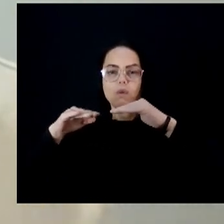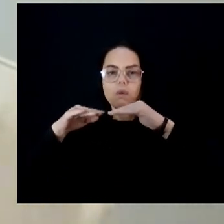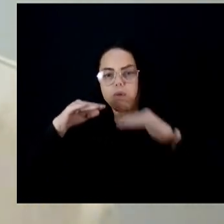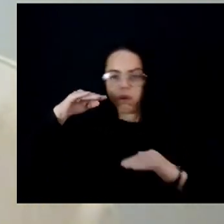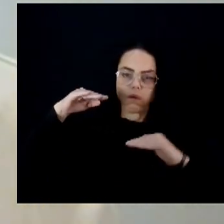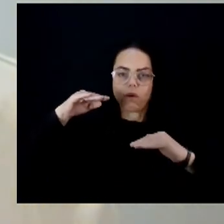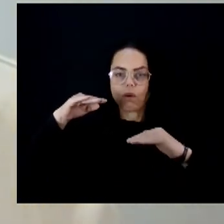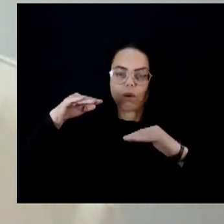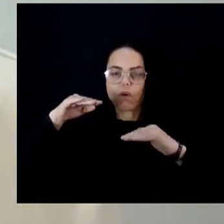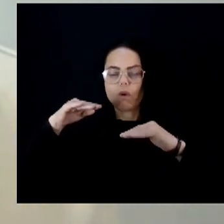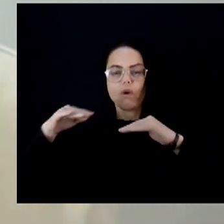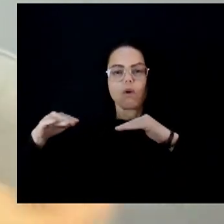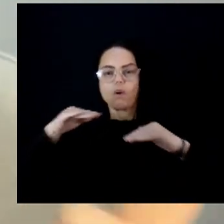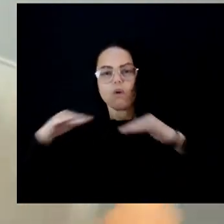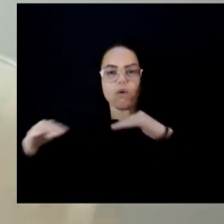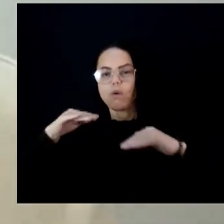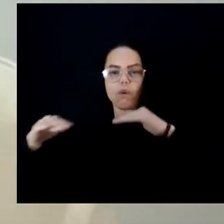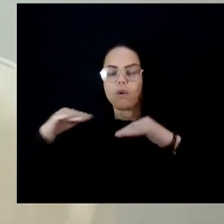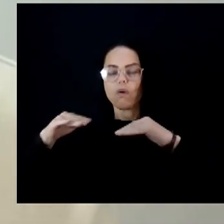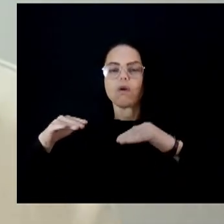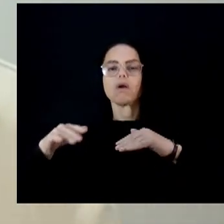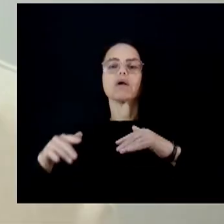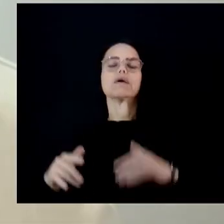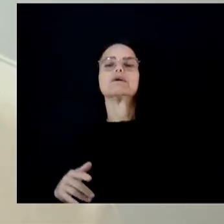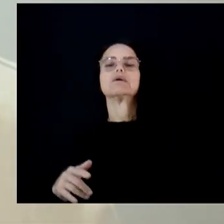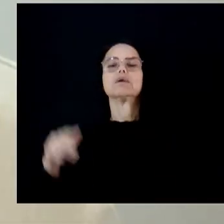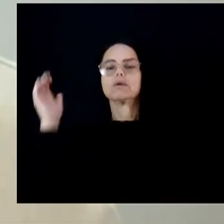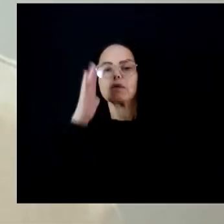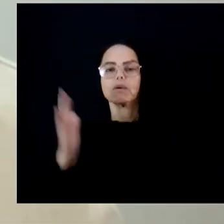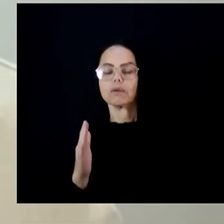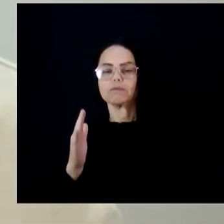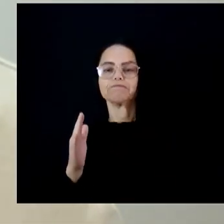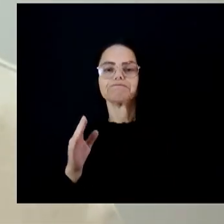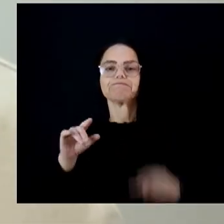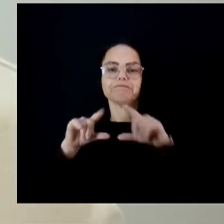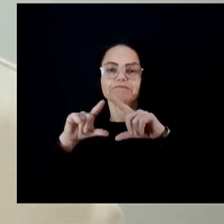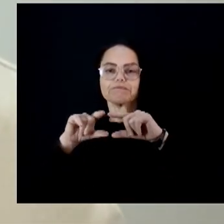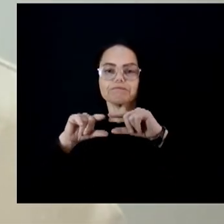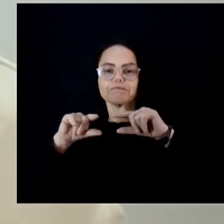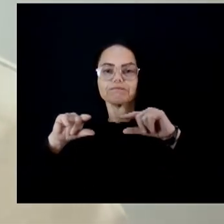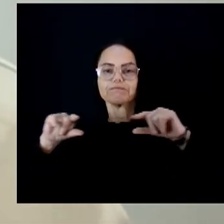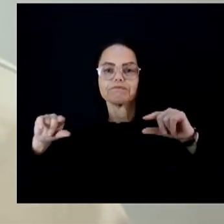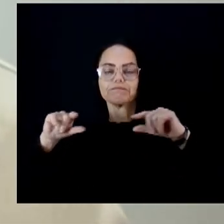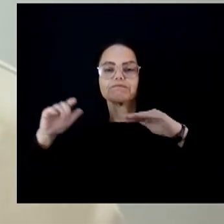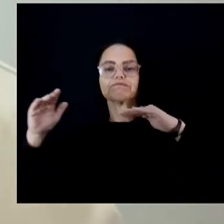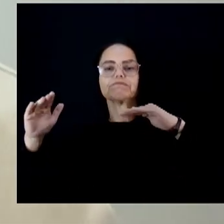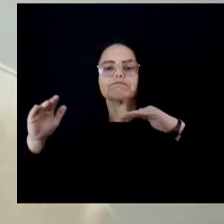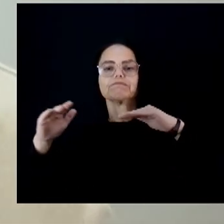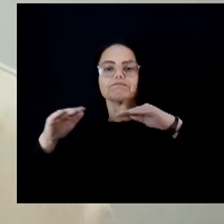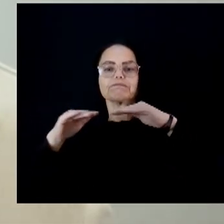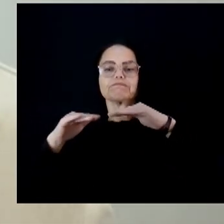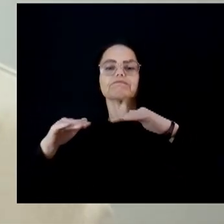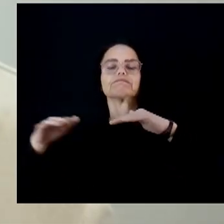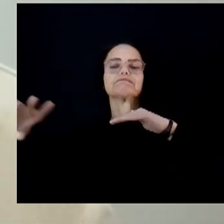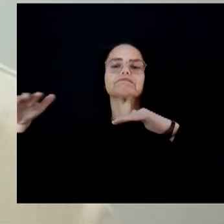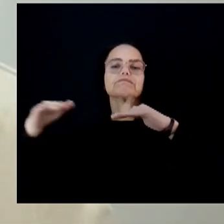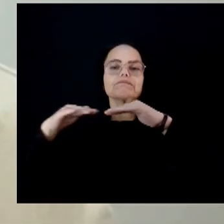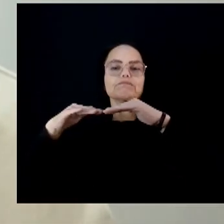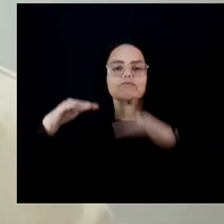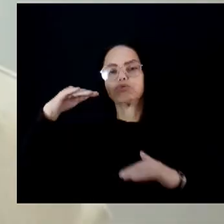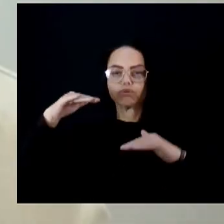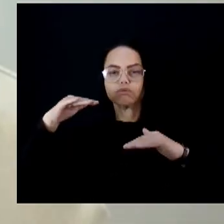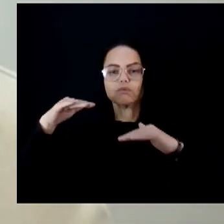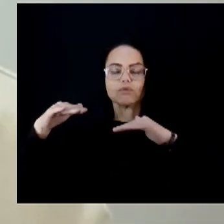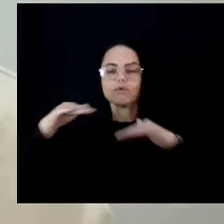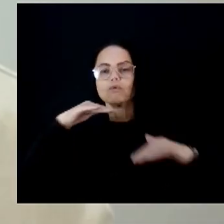diariamente e ele não está na borda de uma placa. E ainda assim, esses terremotos acontecem e eles são